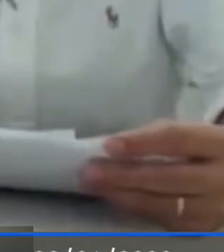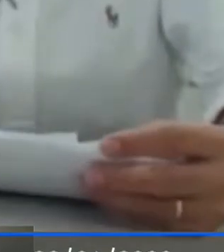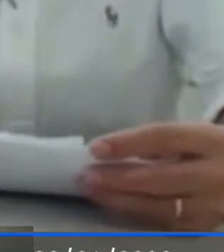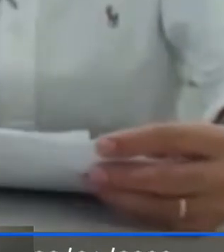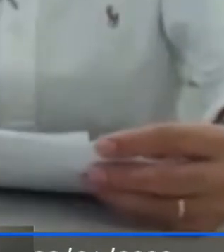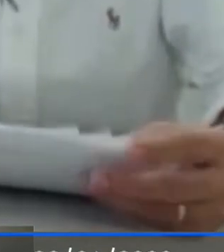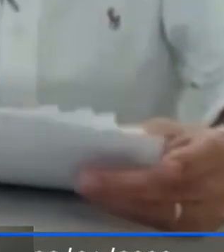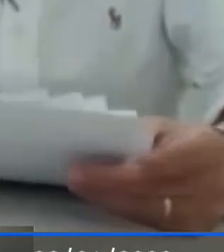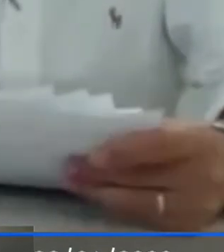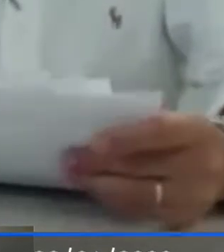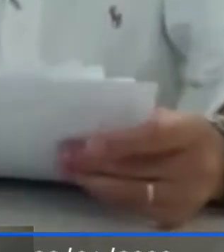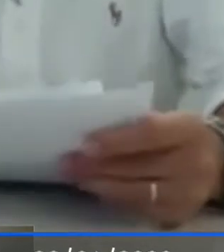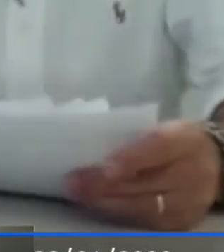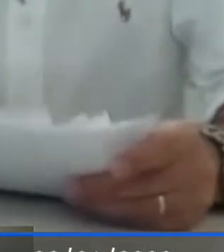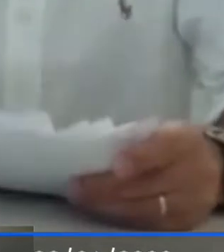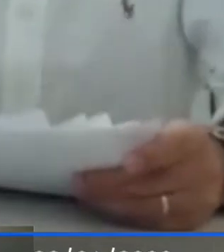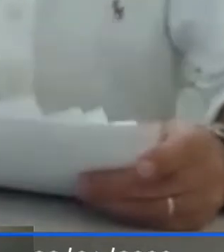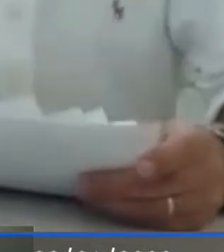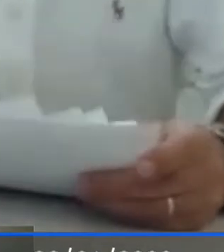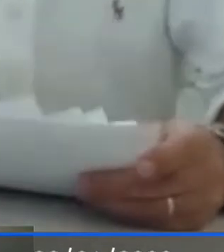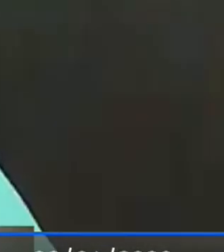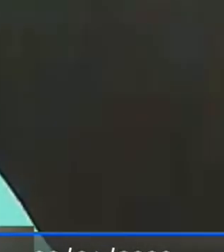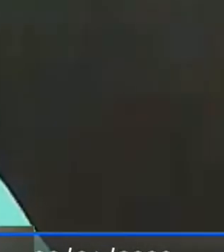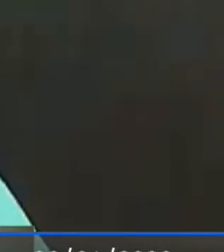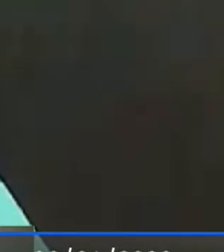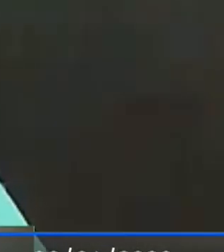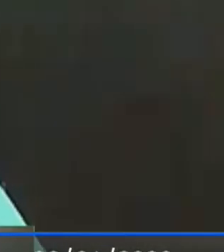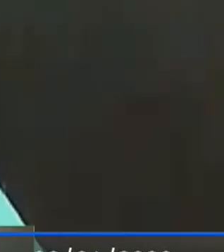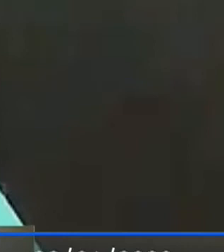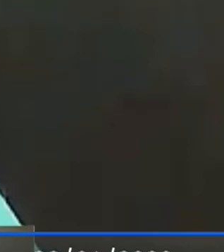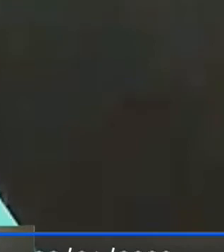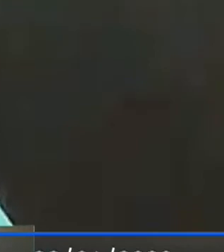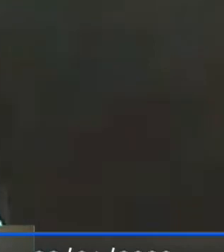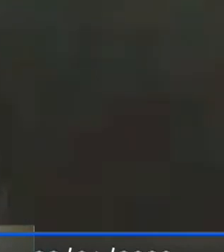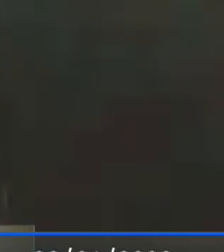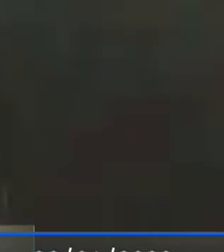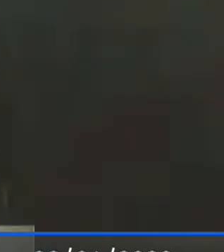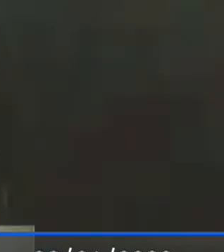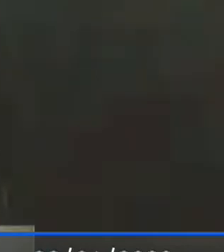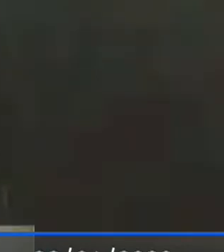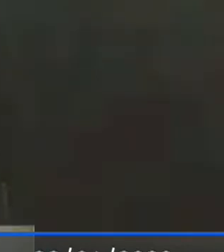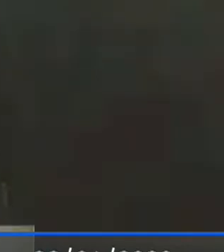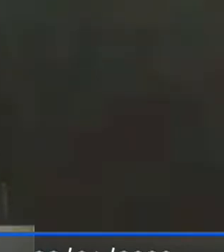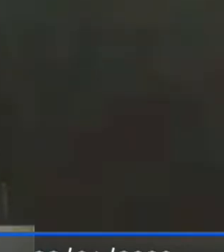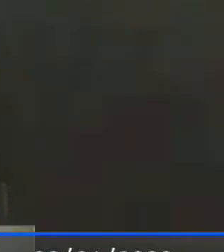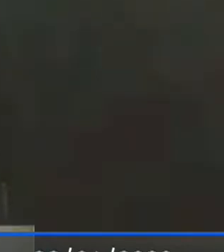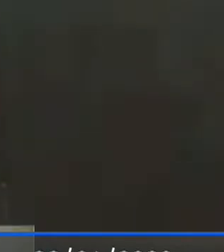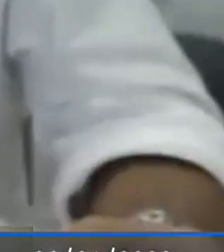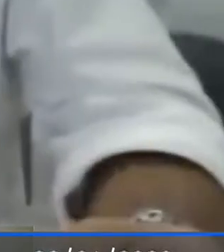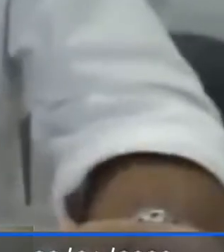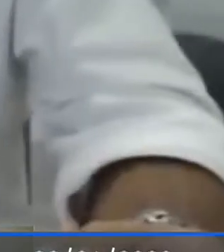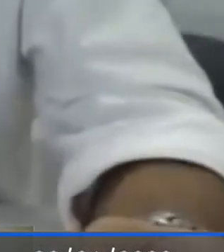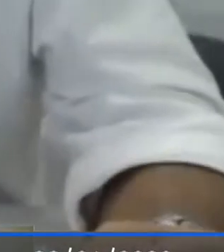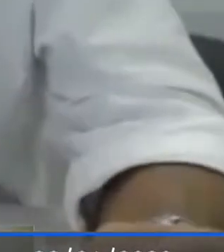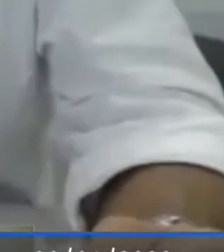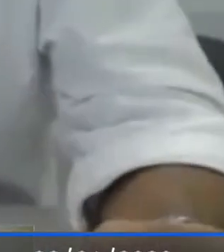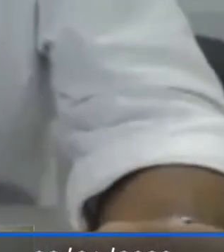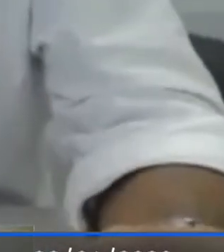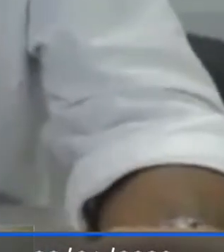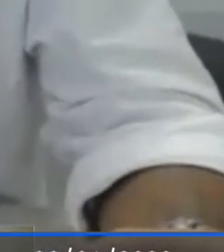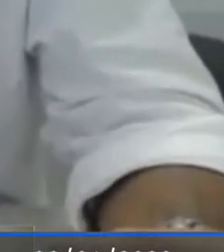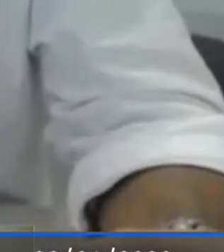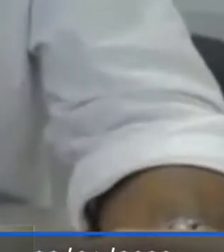Se puder falar um pouquinho mais próximo, Valandro, fica melhor o som, mais alto. Tá legal. Eu